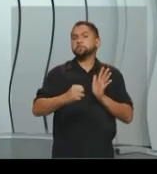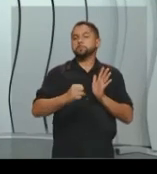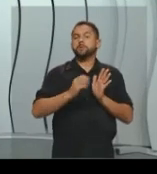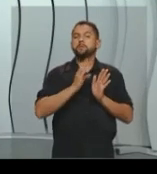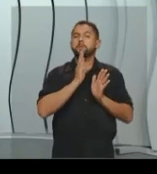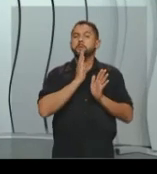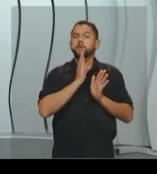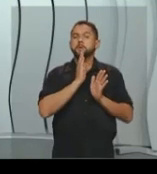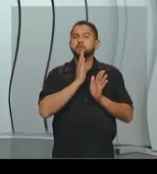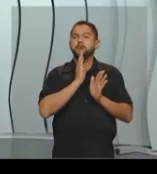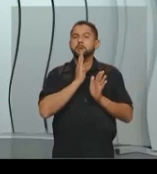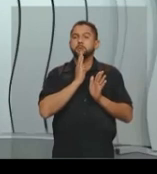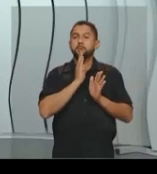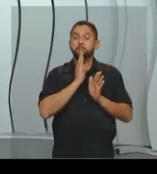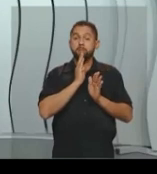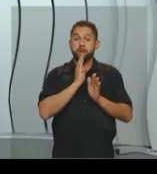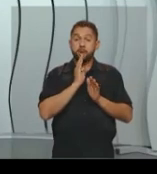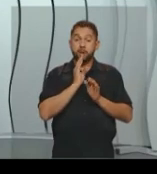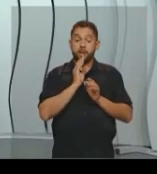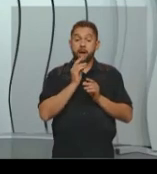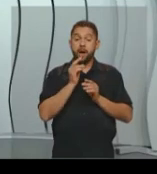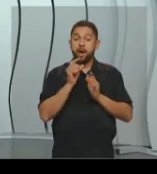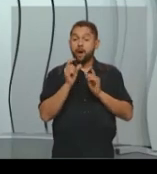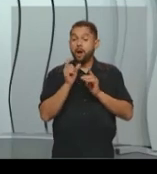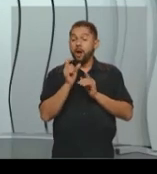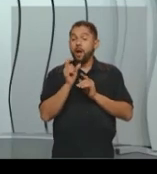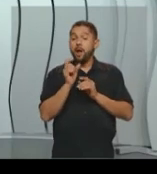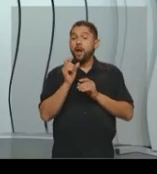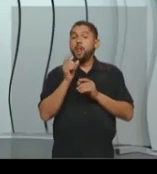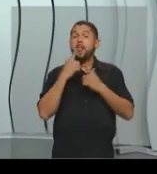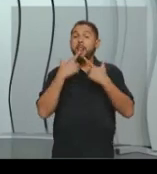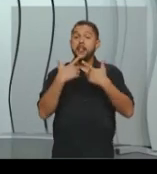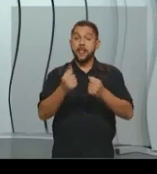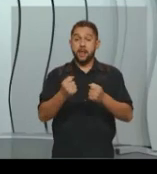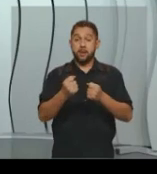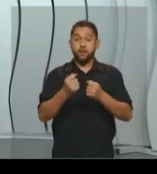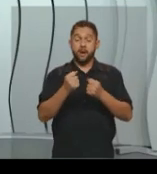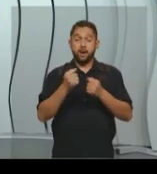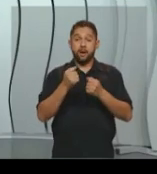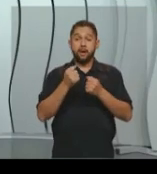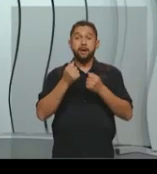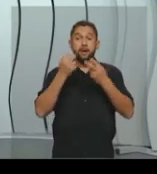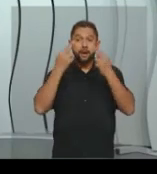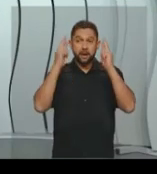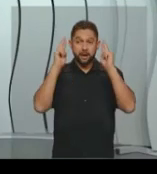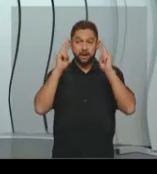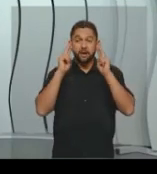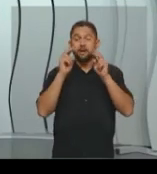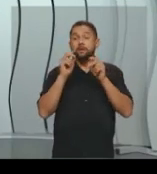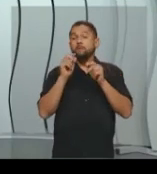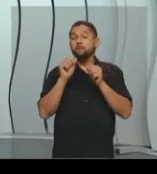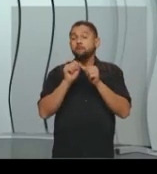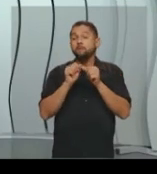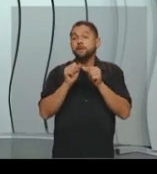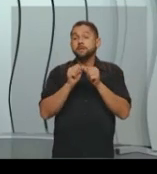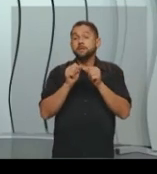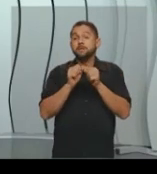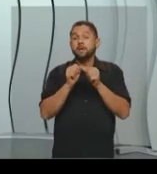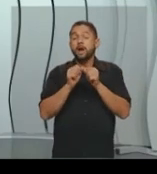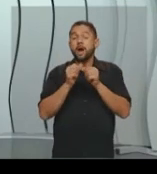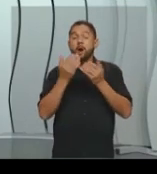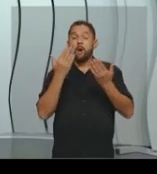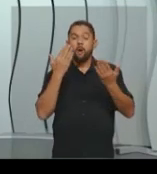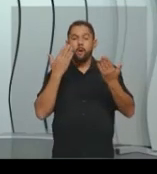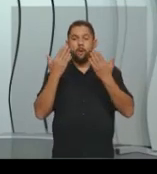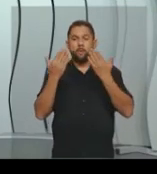em grego significa opinião, e fosse até a episteme, que em grego significa